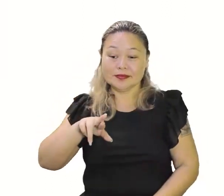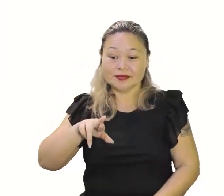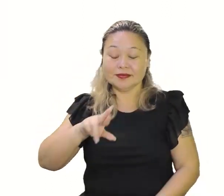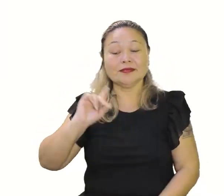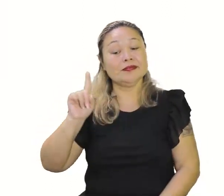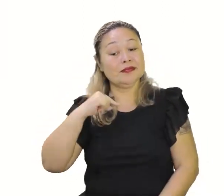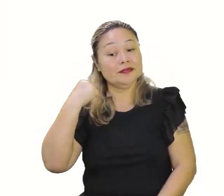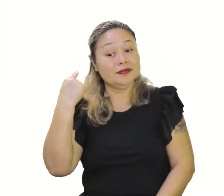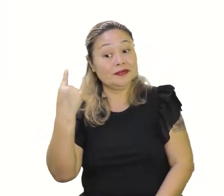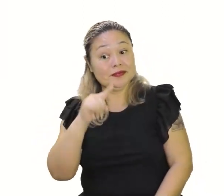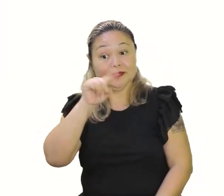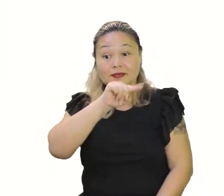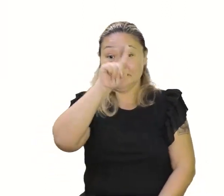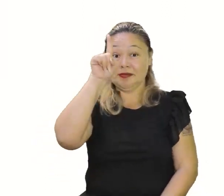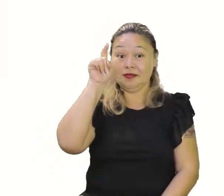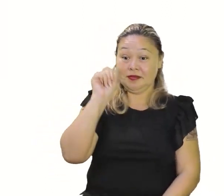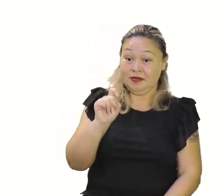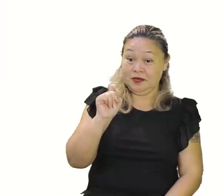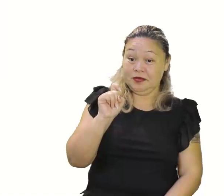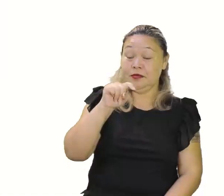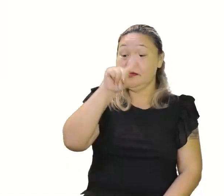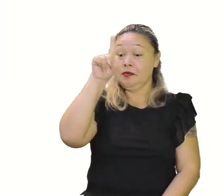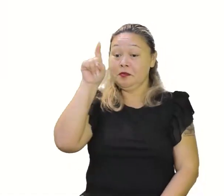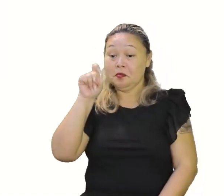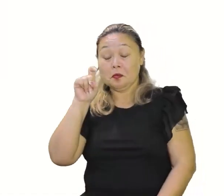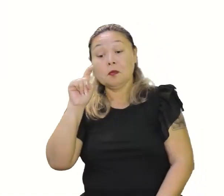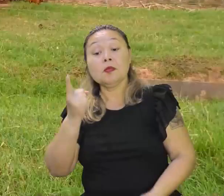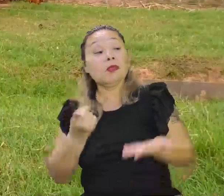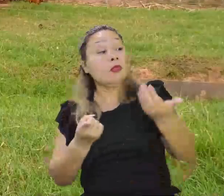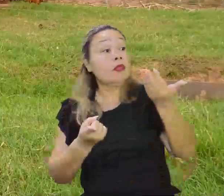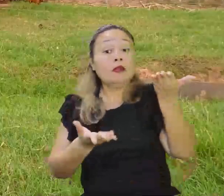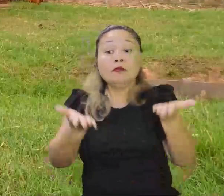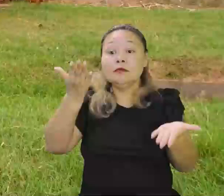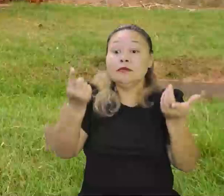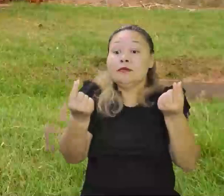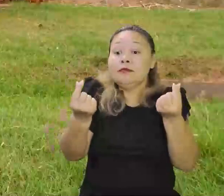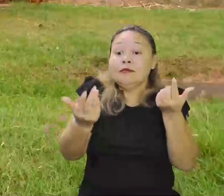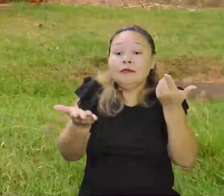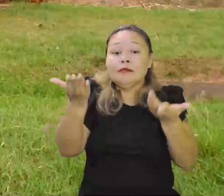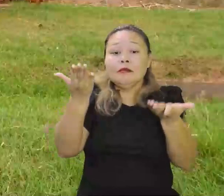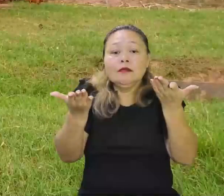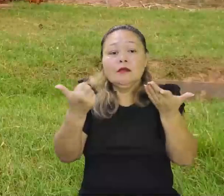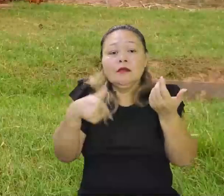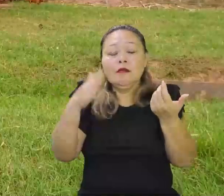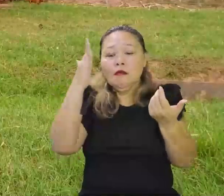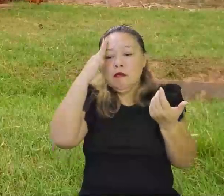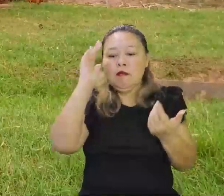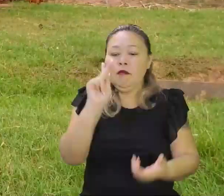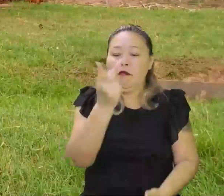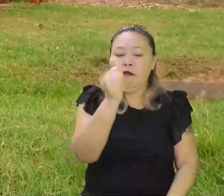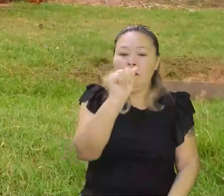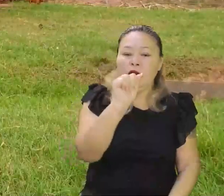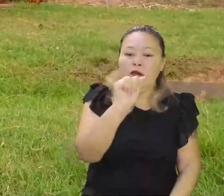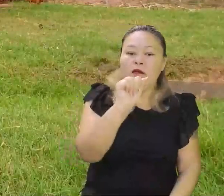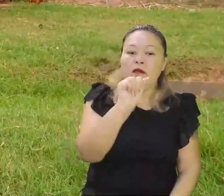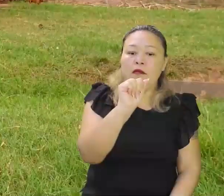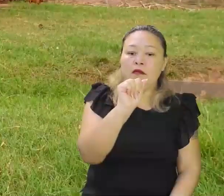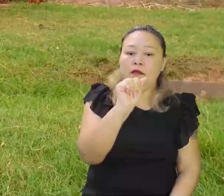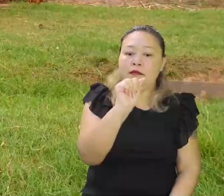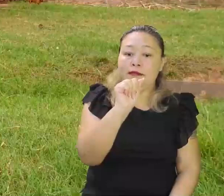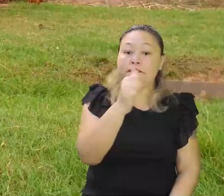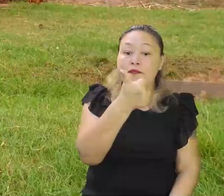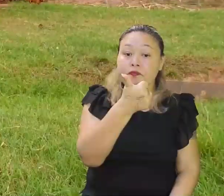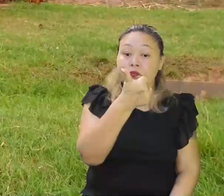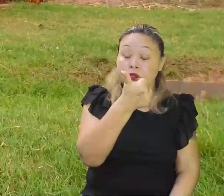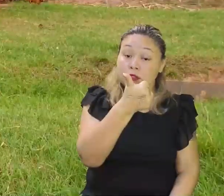nossa interrogação. O que vale mais, o alqueire ou o hectare? Já sabemos que o hectare vale 10